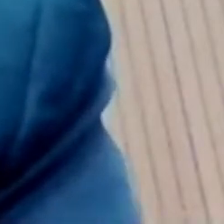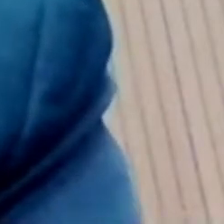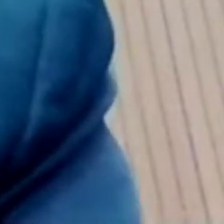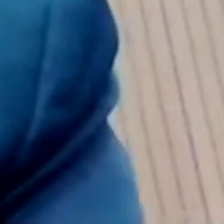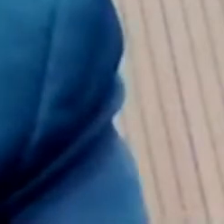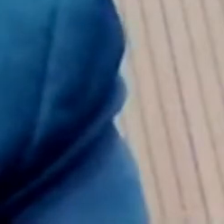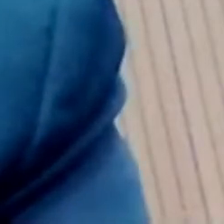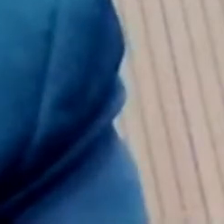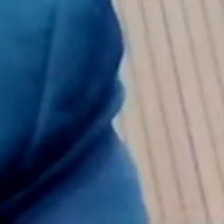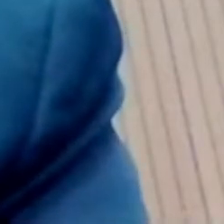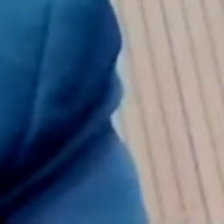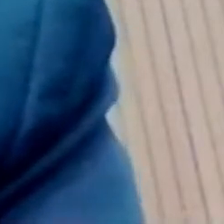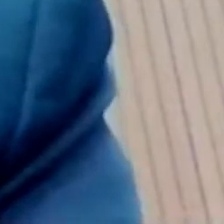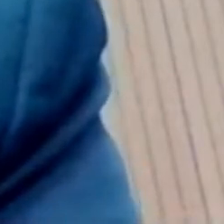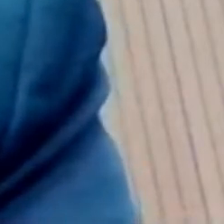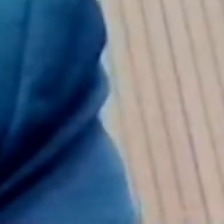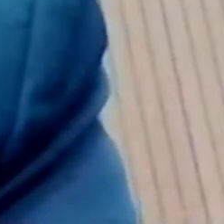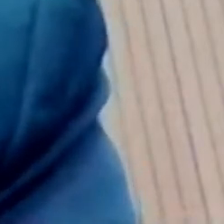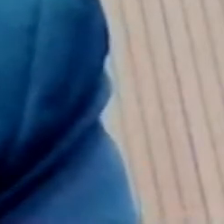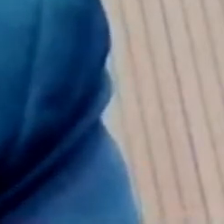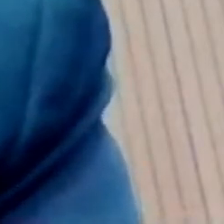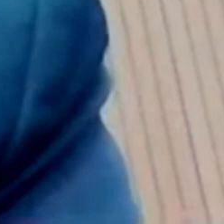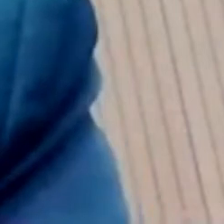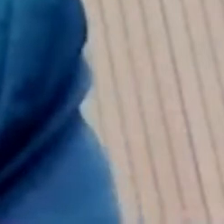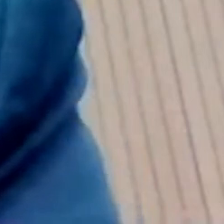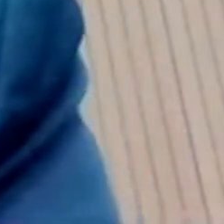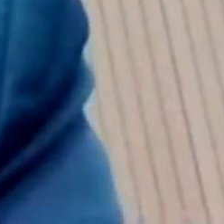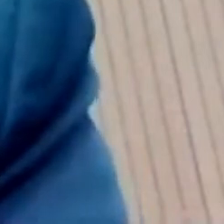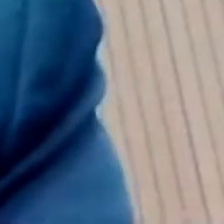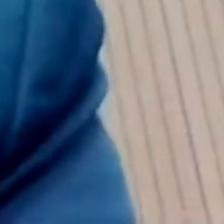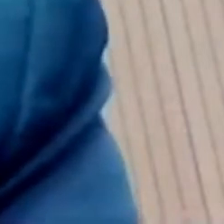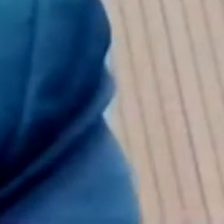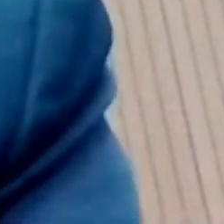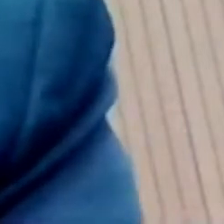anel. Então, a gente teria uma internet de altíssima velocidade,